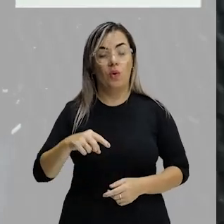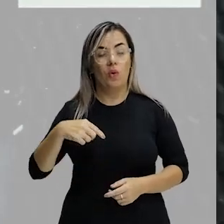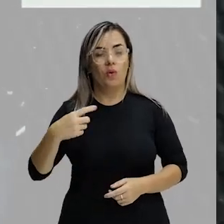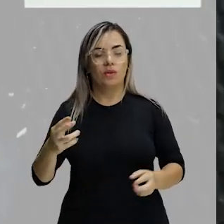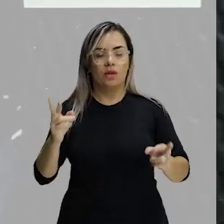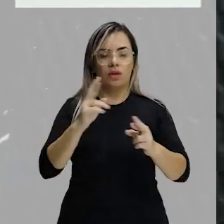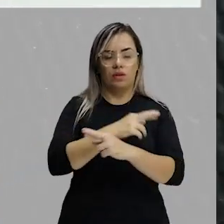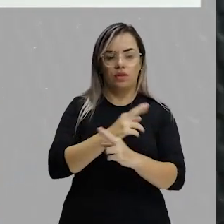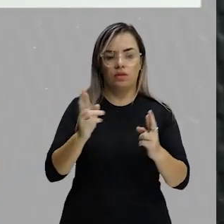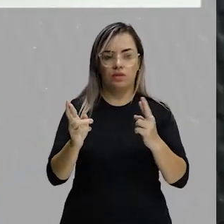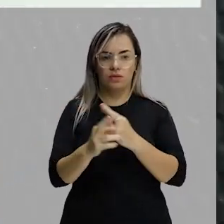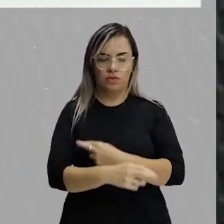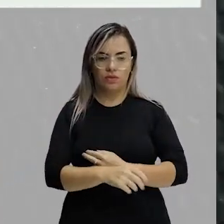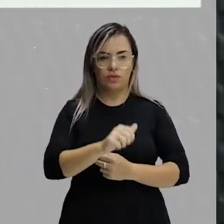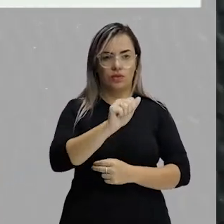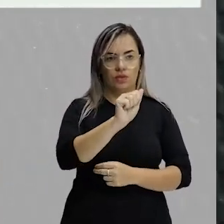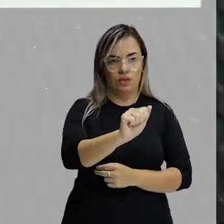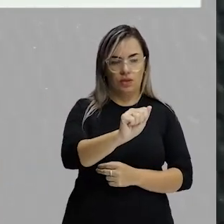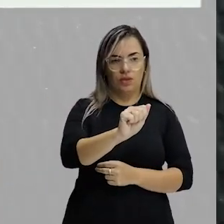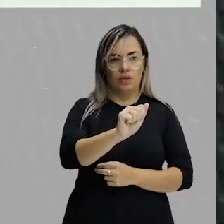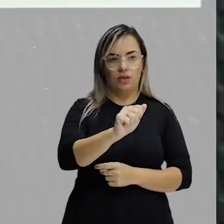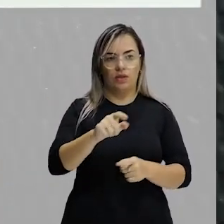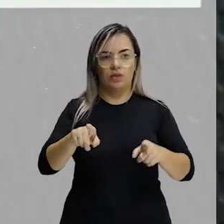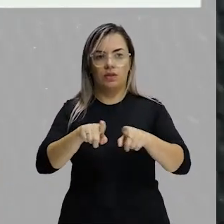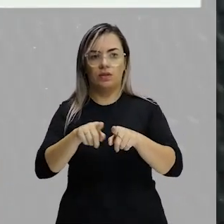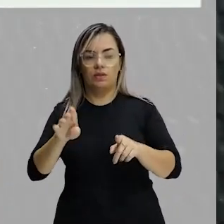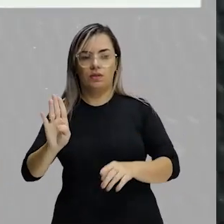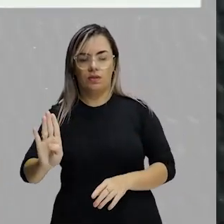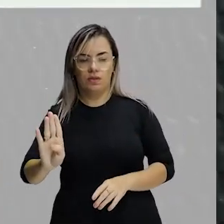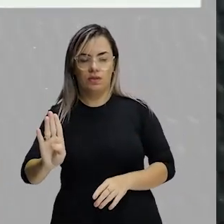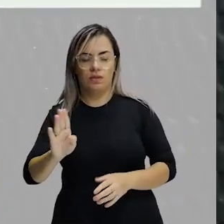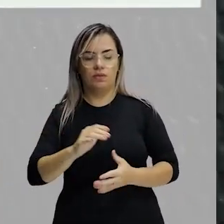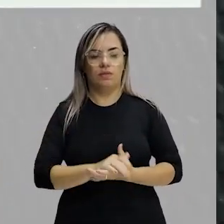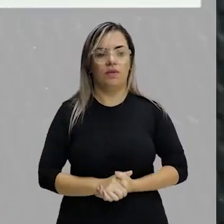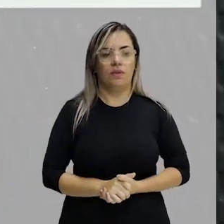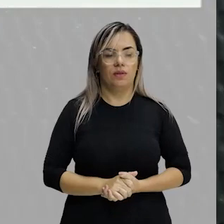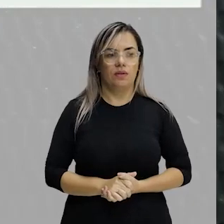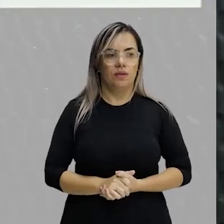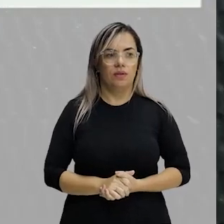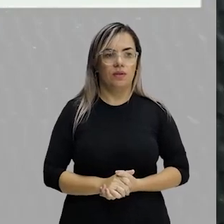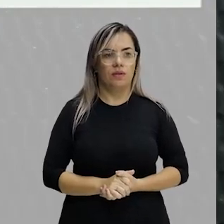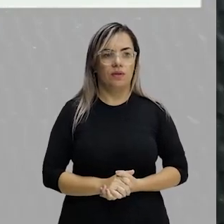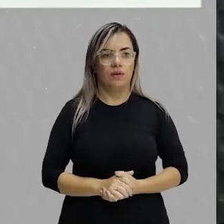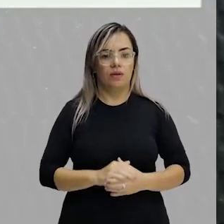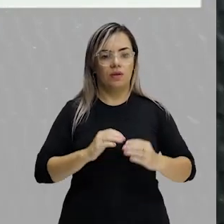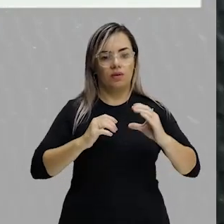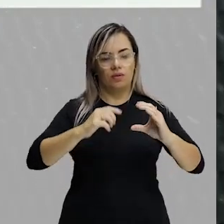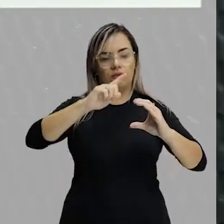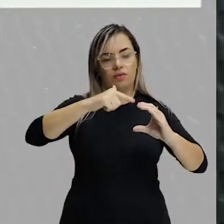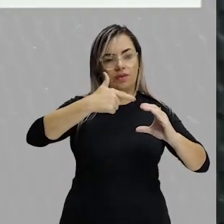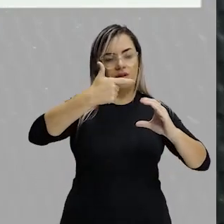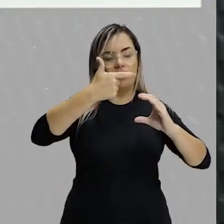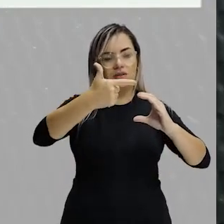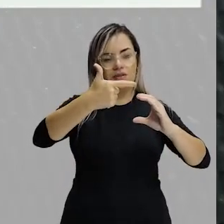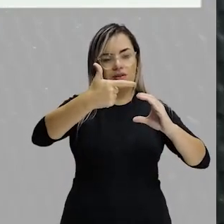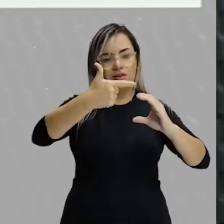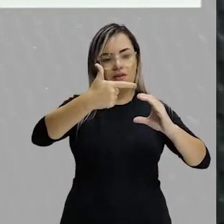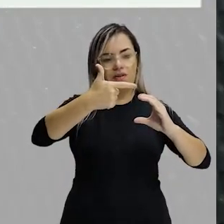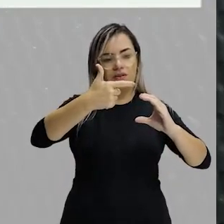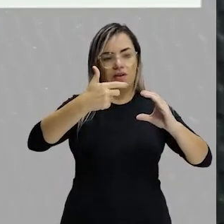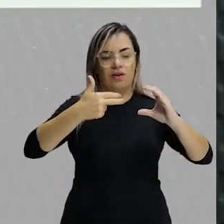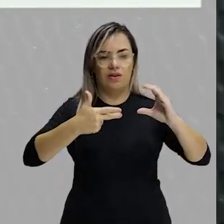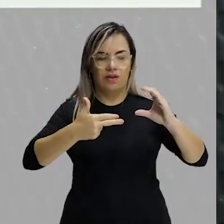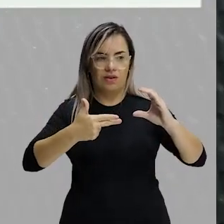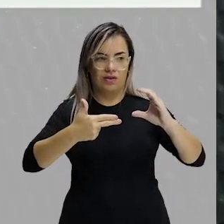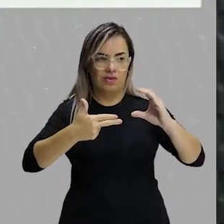C. Né? A gente tem nesse caso aqui que o C ao quadrado é igual a A ao quadrado